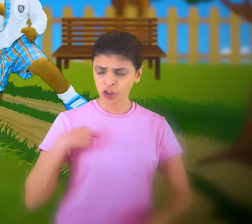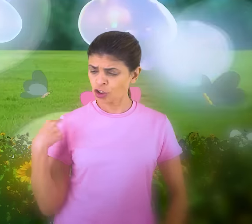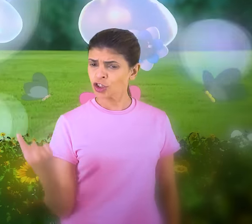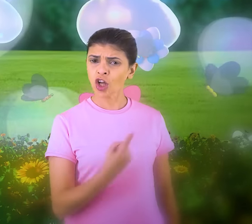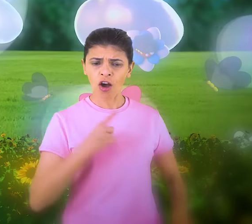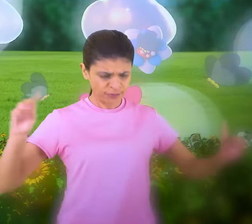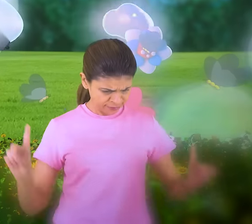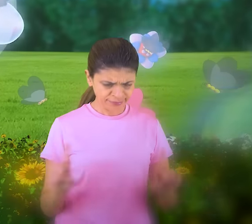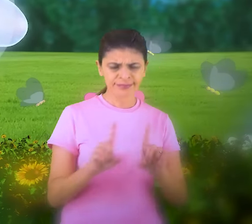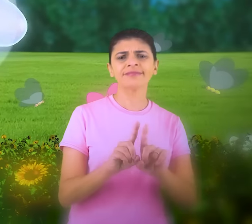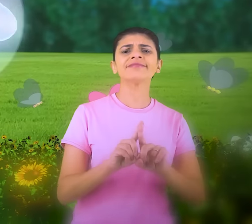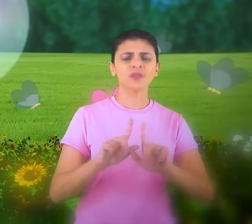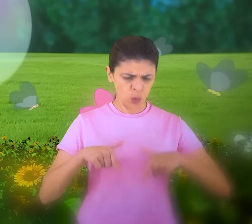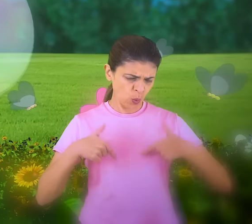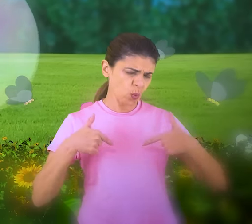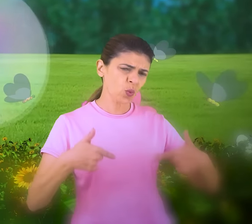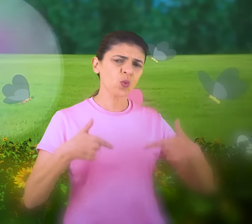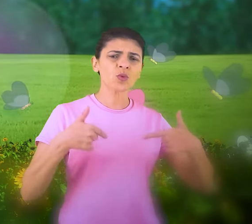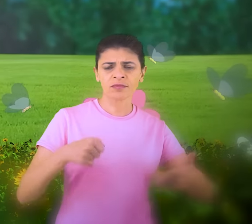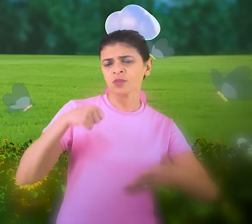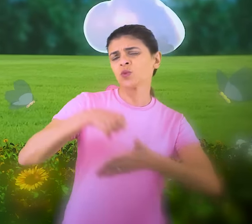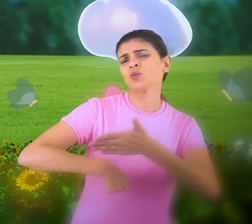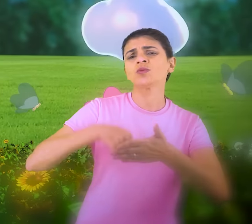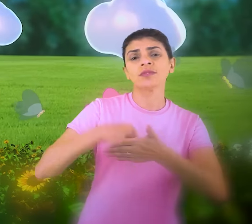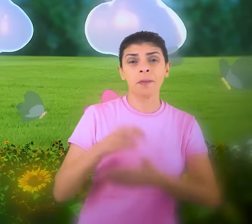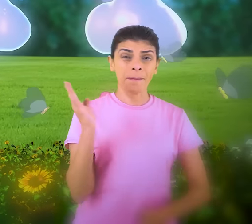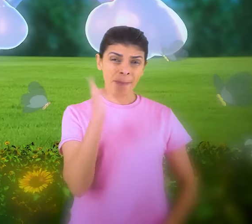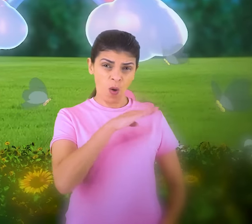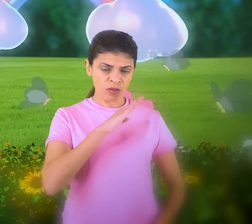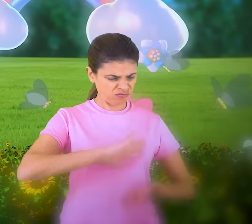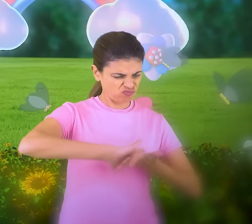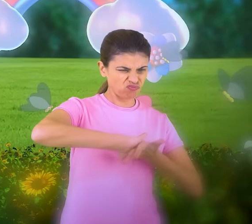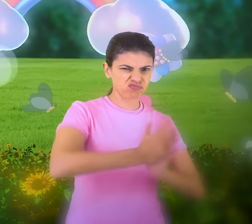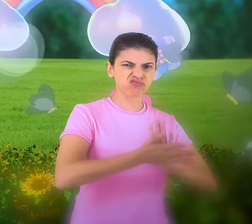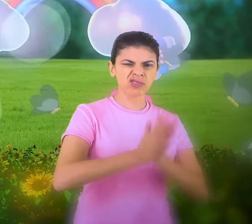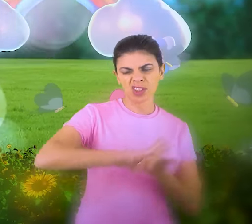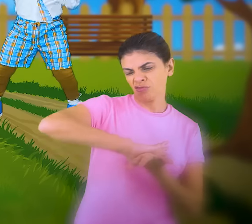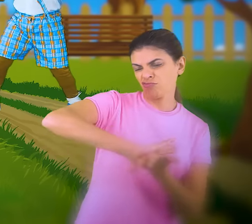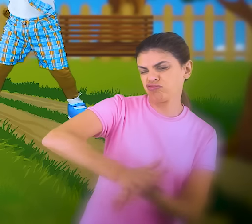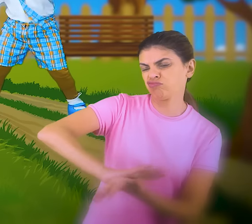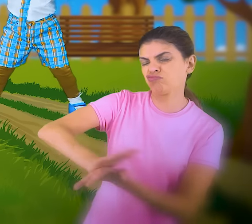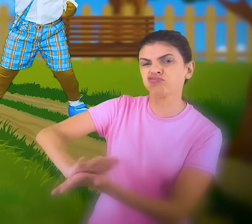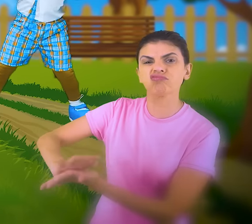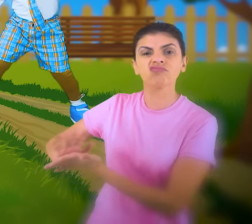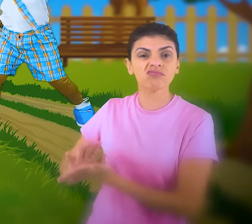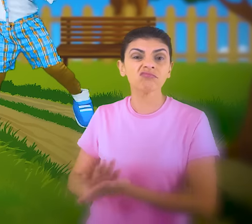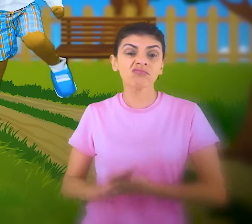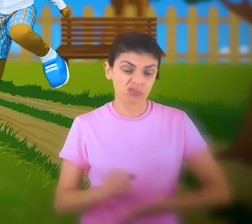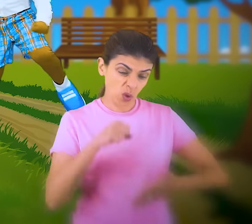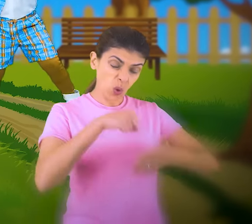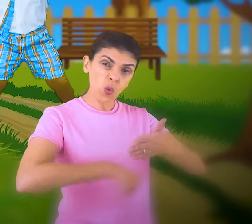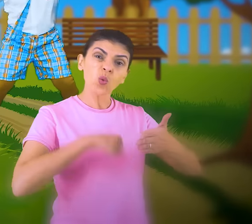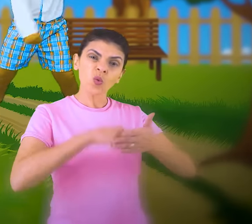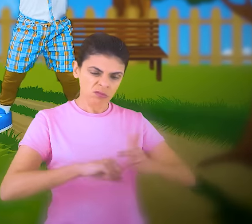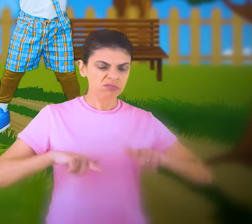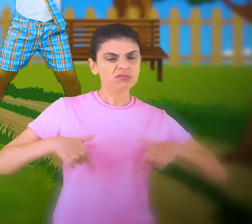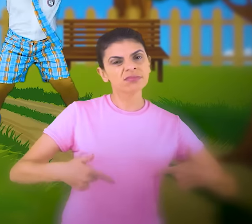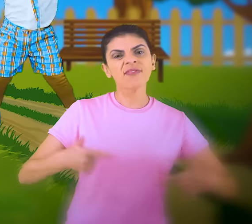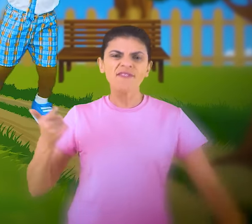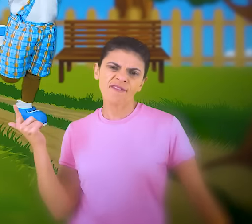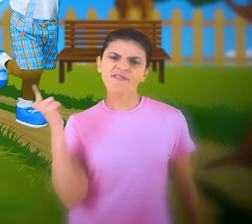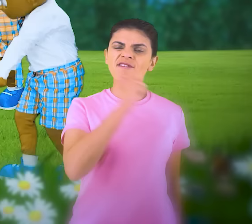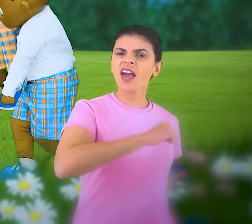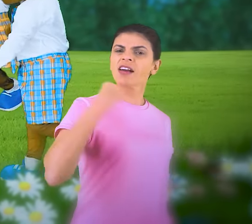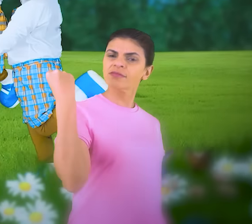lutar, nós vamos vencer. Toda essa maldade não pode nos deter. Nós vamos lutar, nós vamos